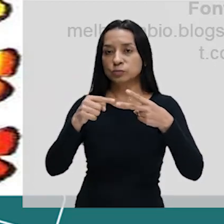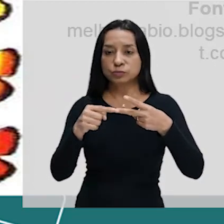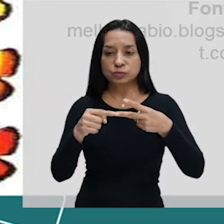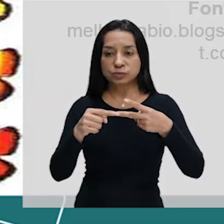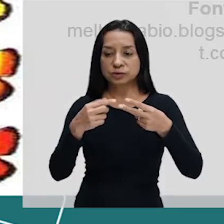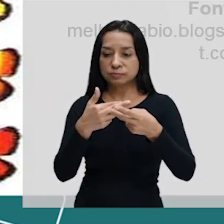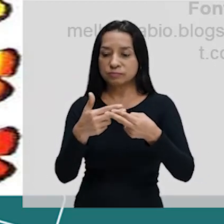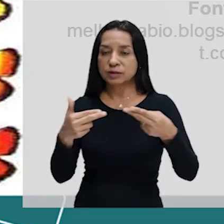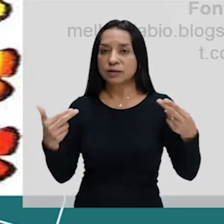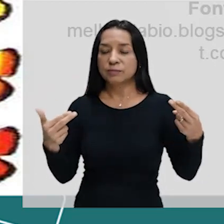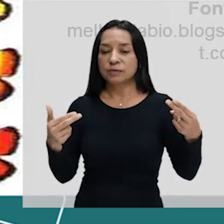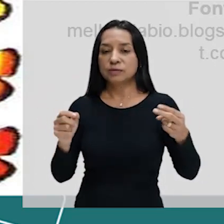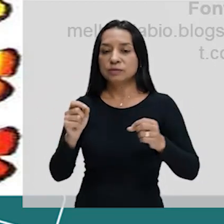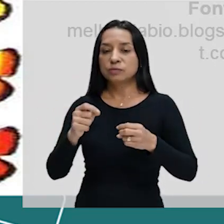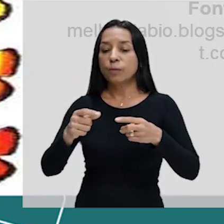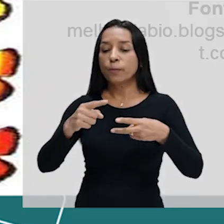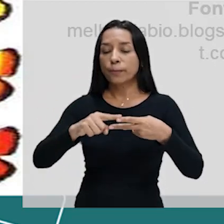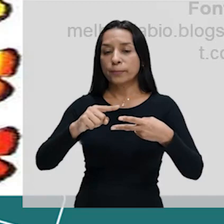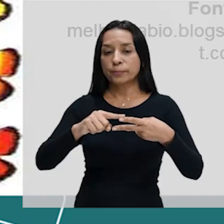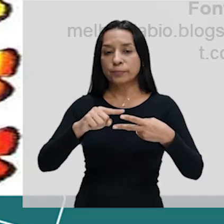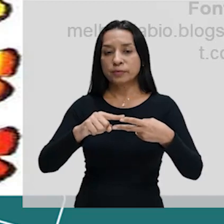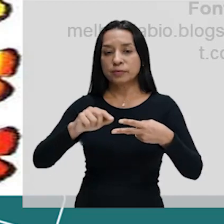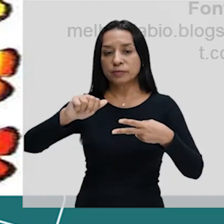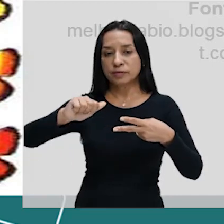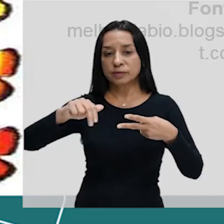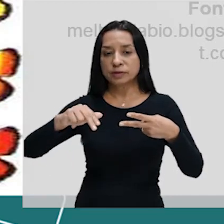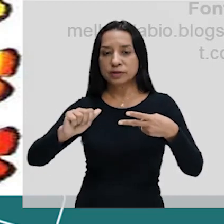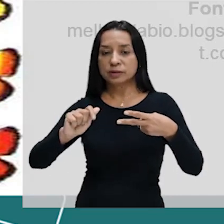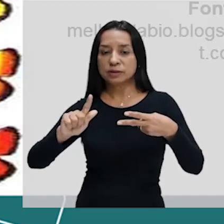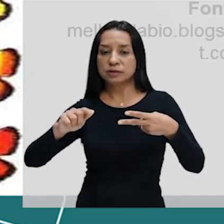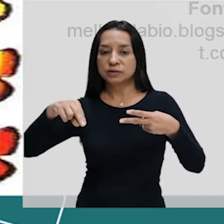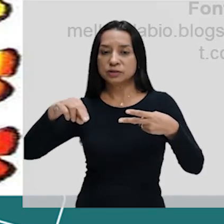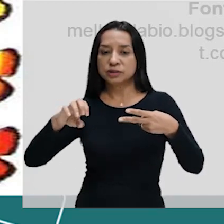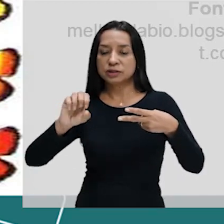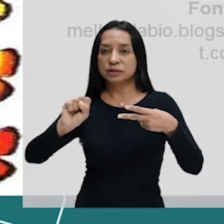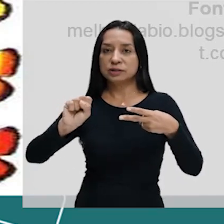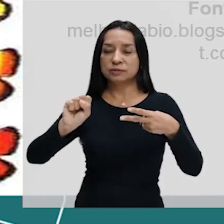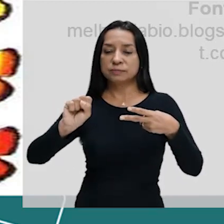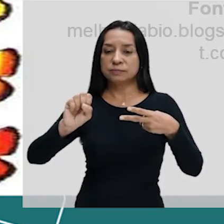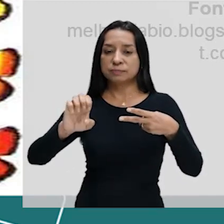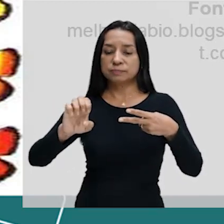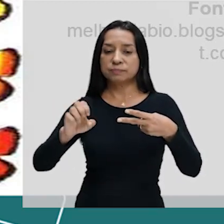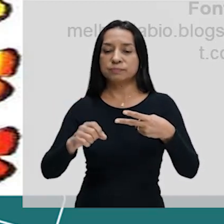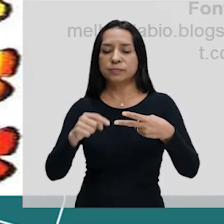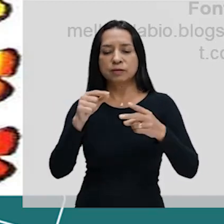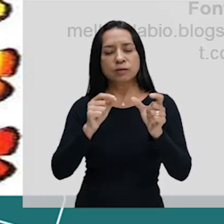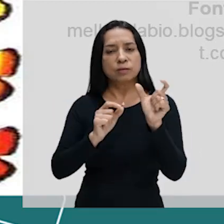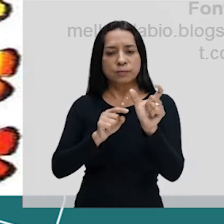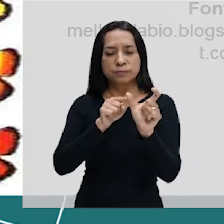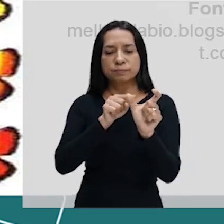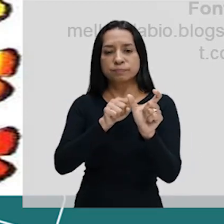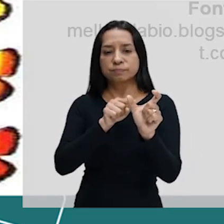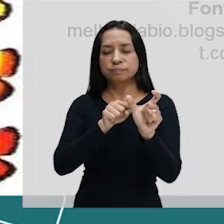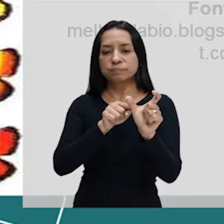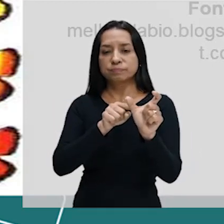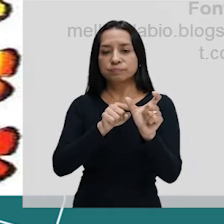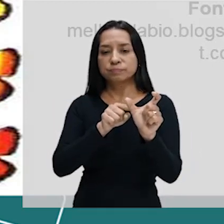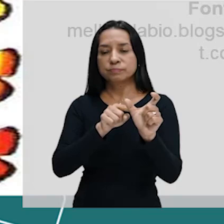especiação, tá? O primeiro mecanismo é chamado de anagênese. Essa palavrinha,